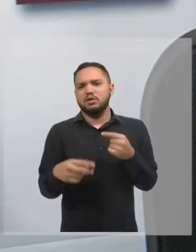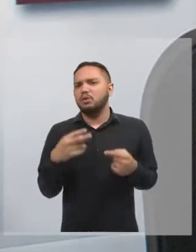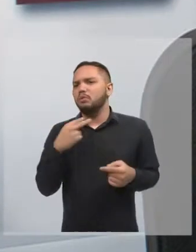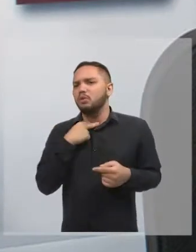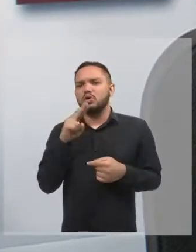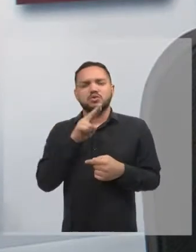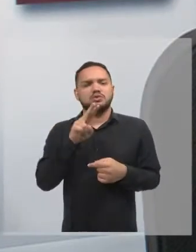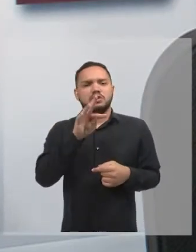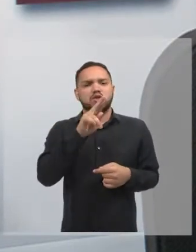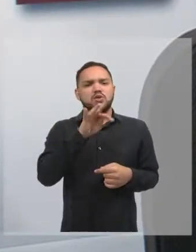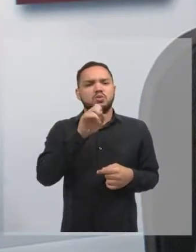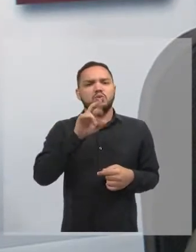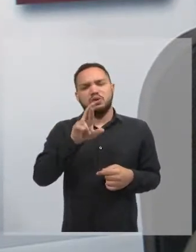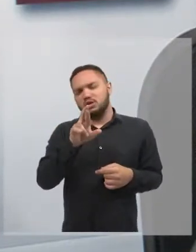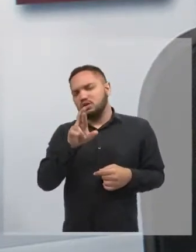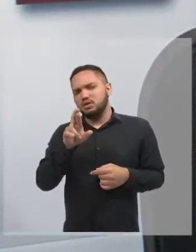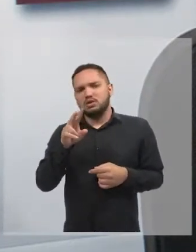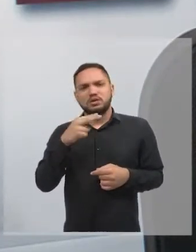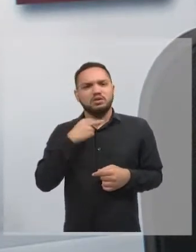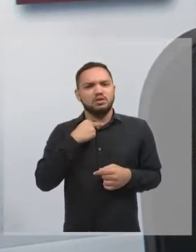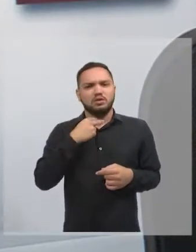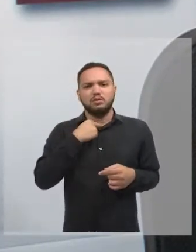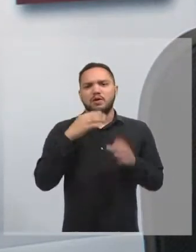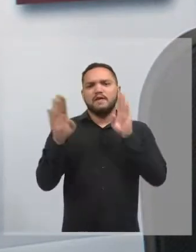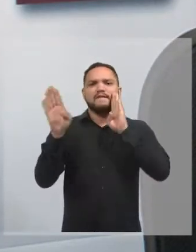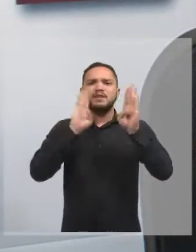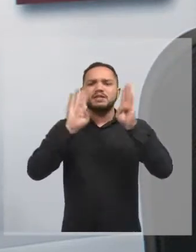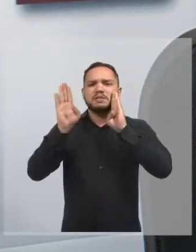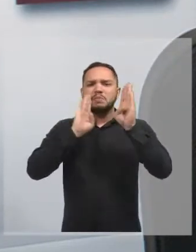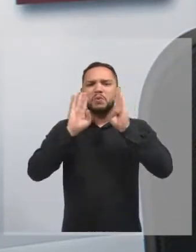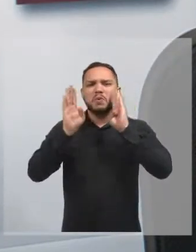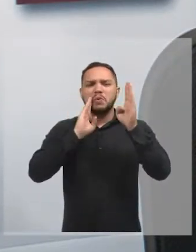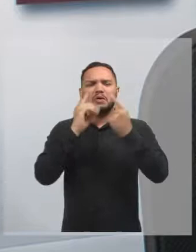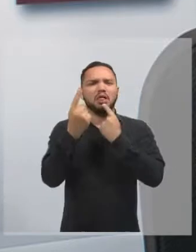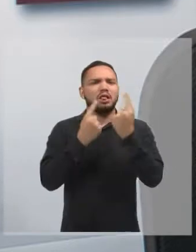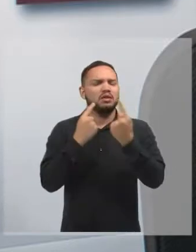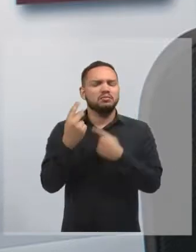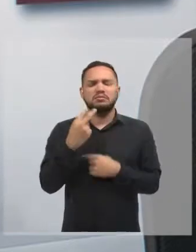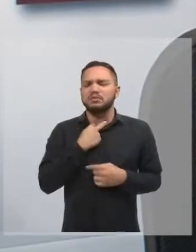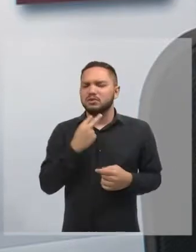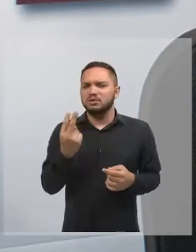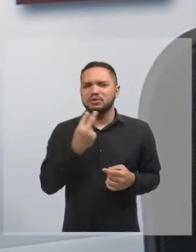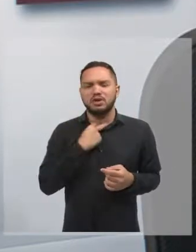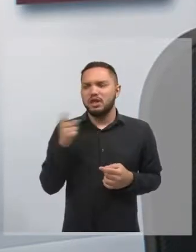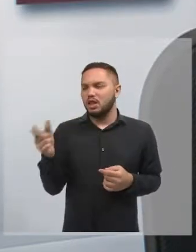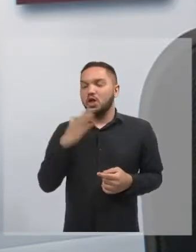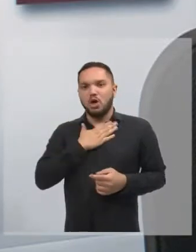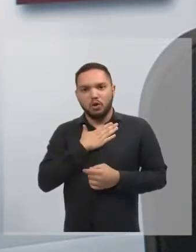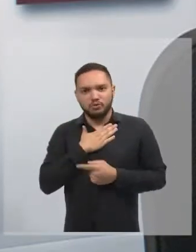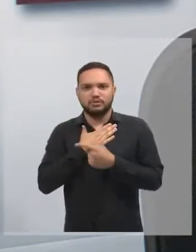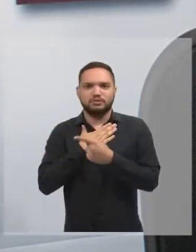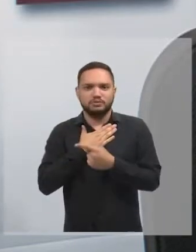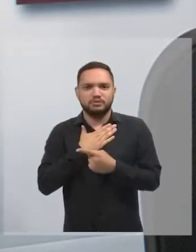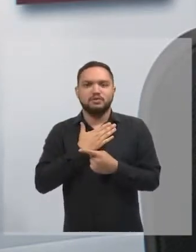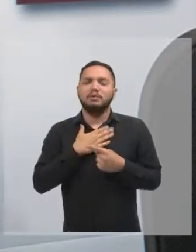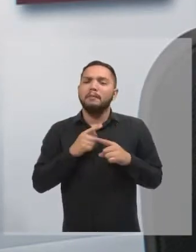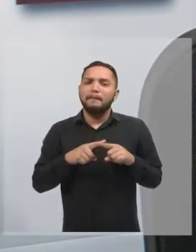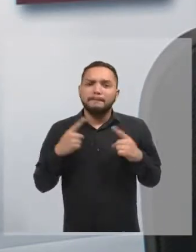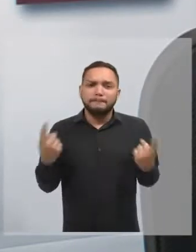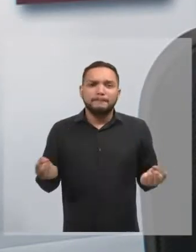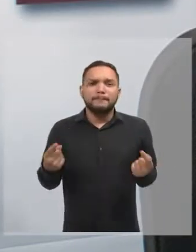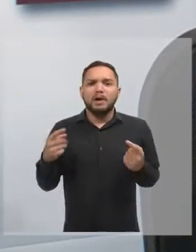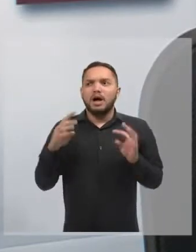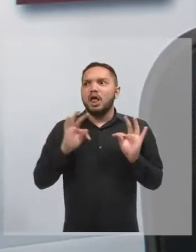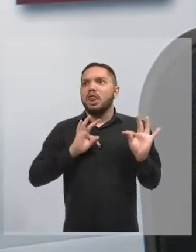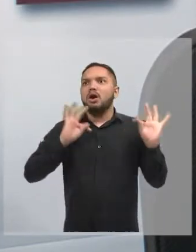Não Twitter, não através de live no Facebook, que ele gosta disso, mas nem